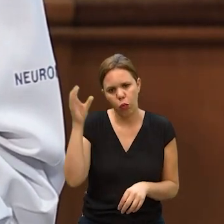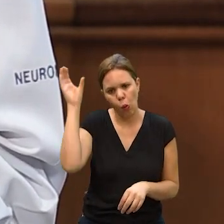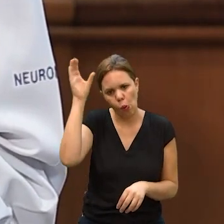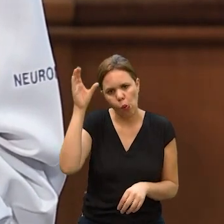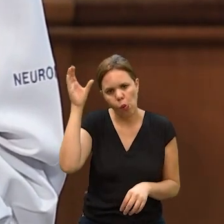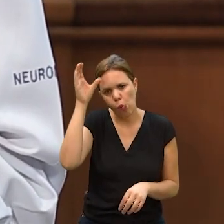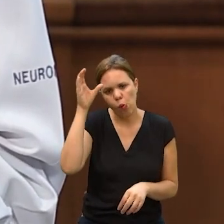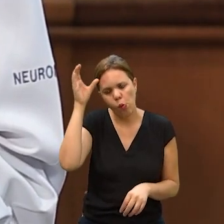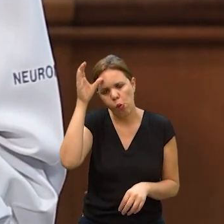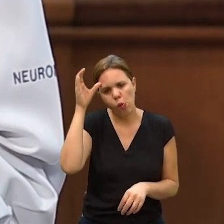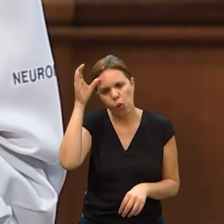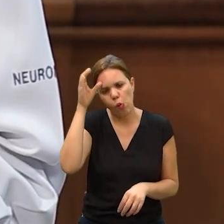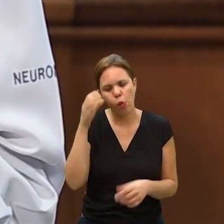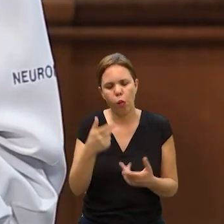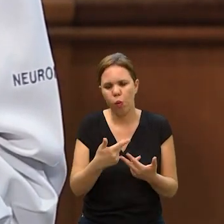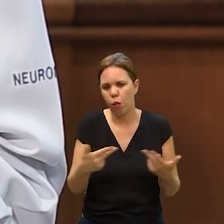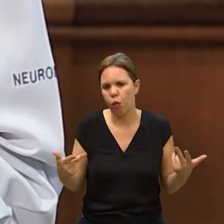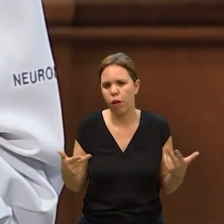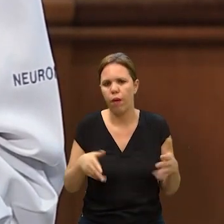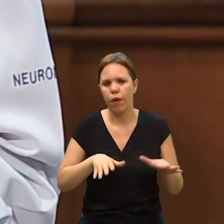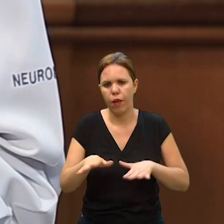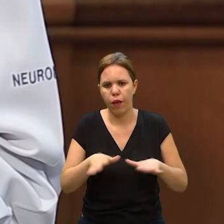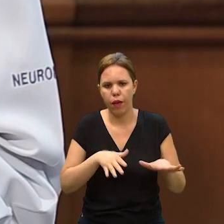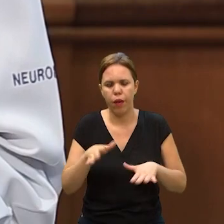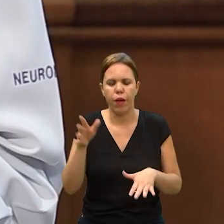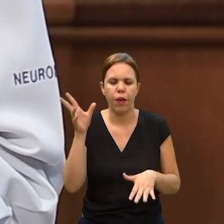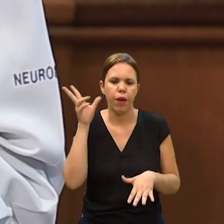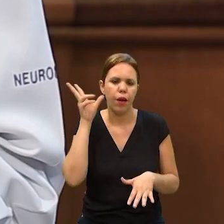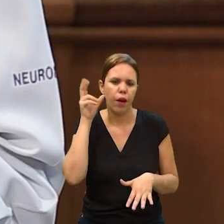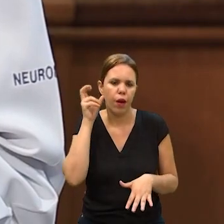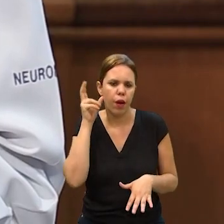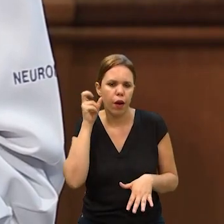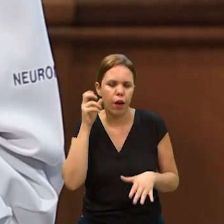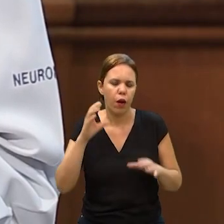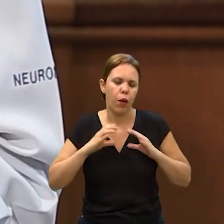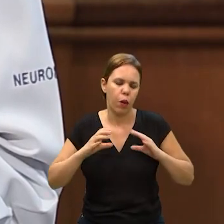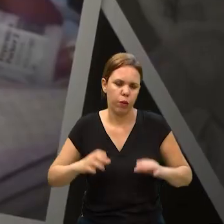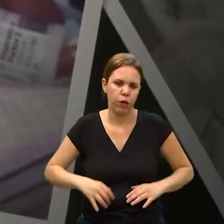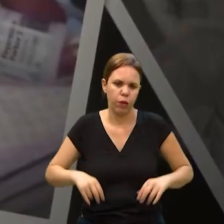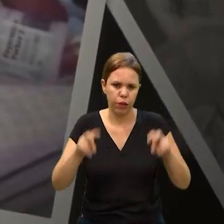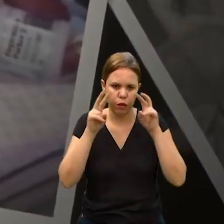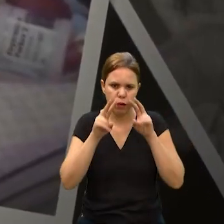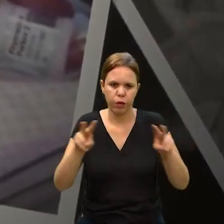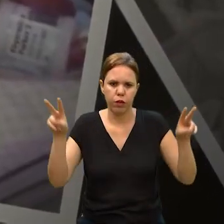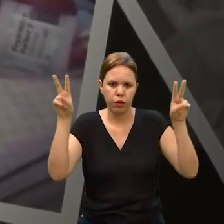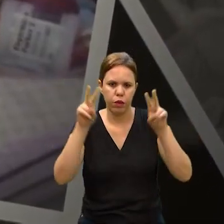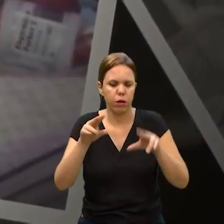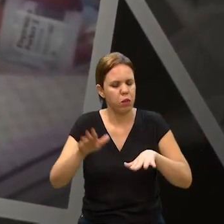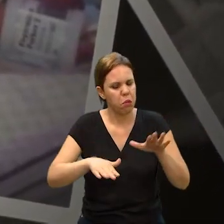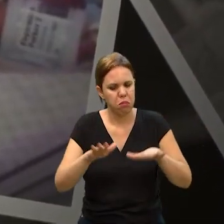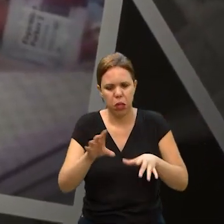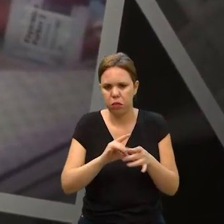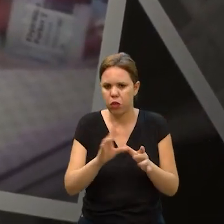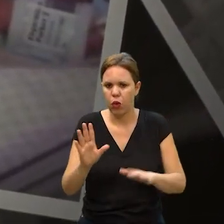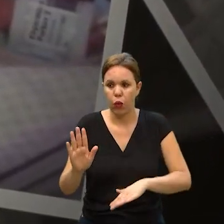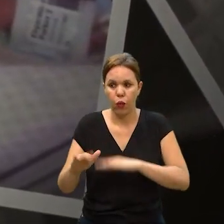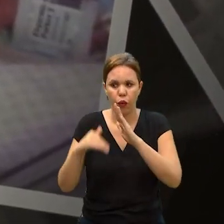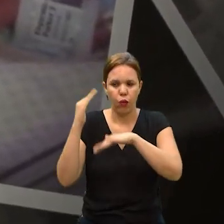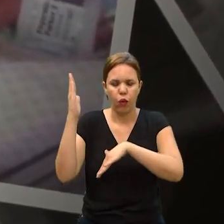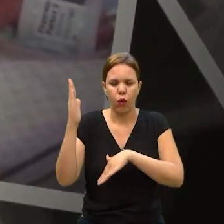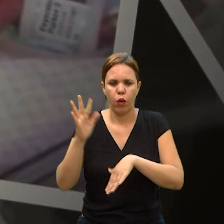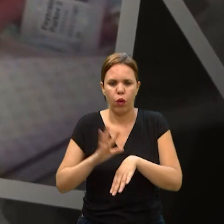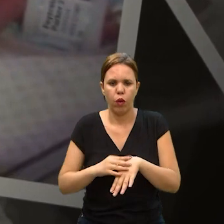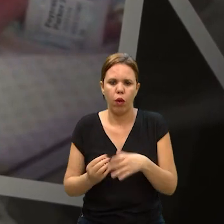epiléticas, sensorial, auditivo, visual, comportamental, e durante a evolução do quadro